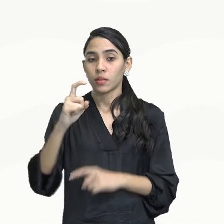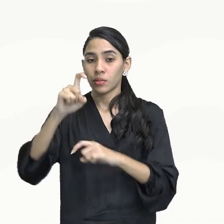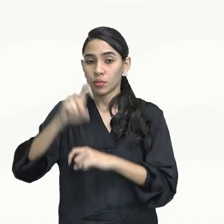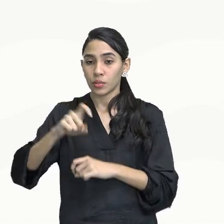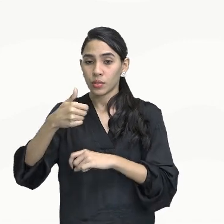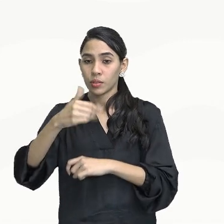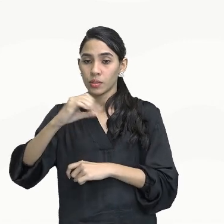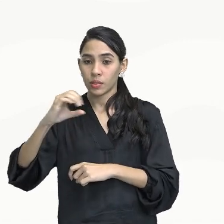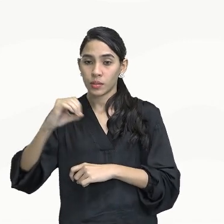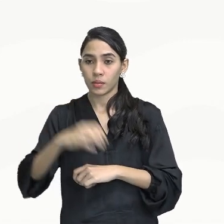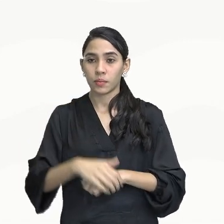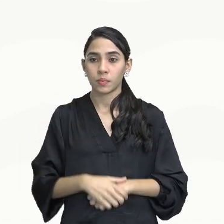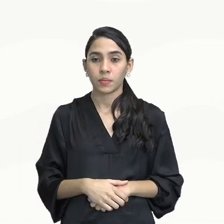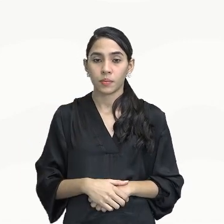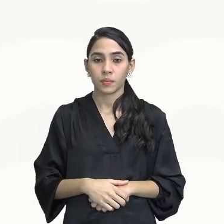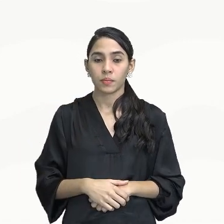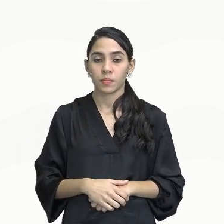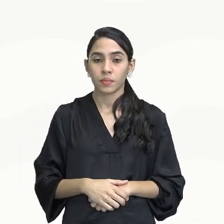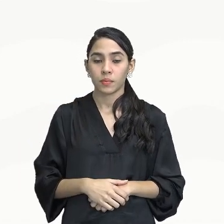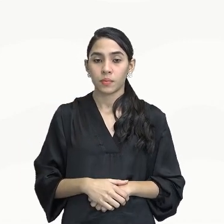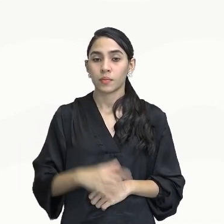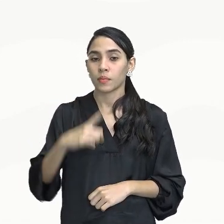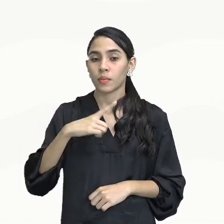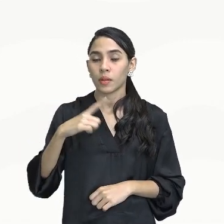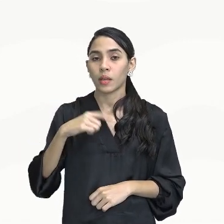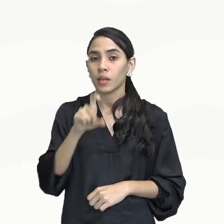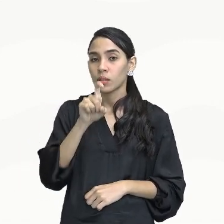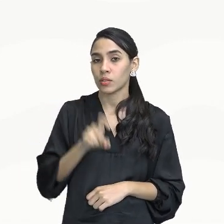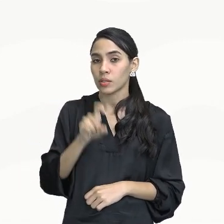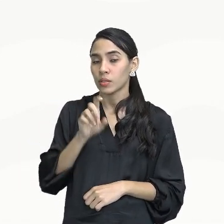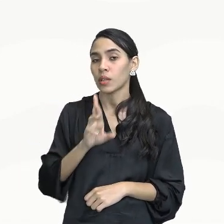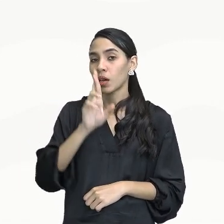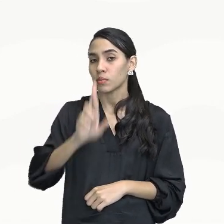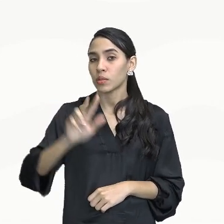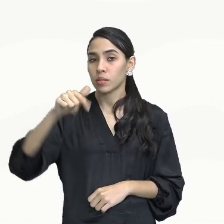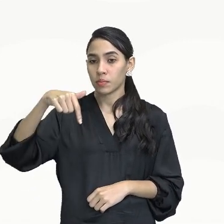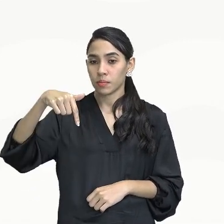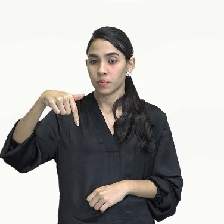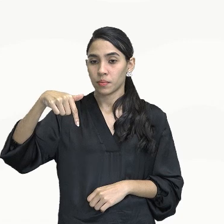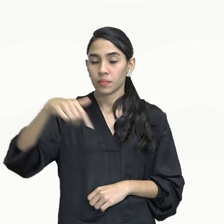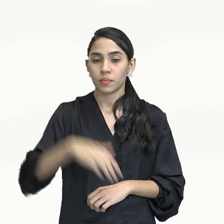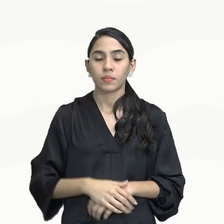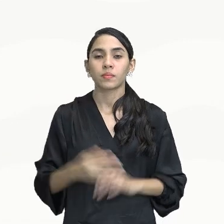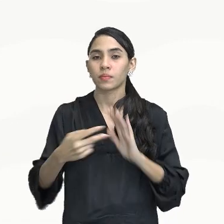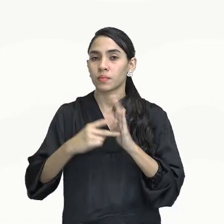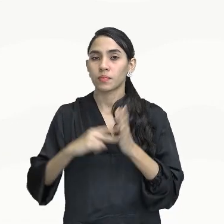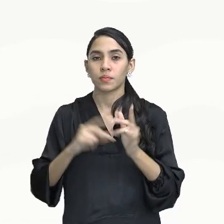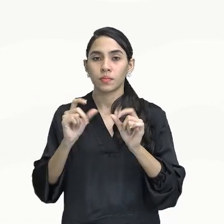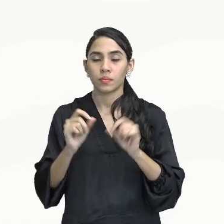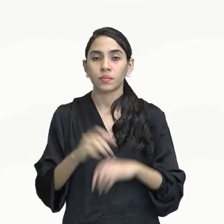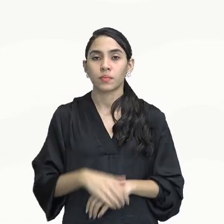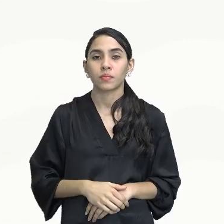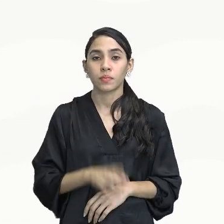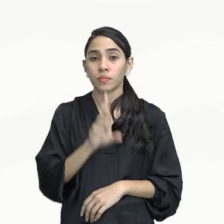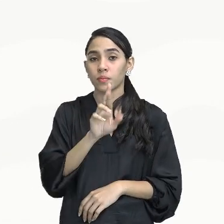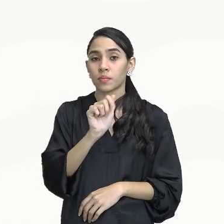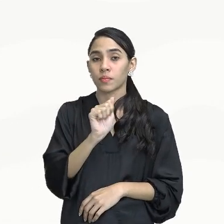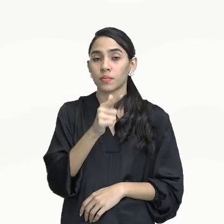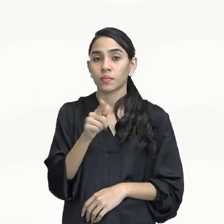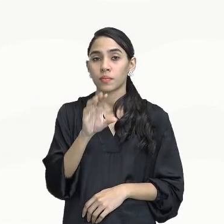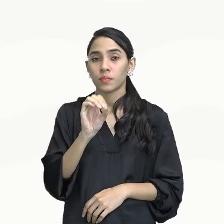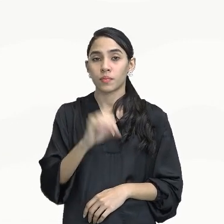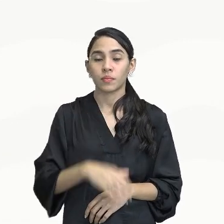42 vezes 100. E a gente obtém o valor de x igual a 7. Ou seja, a